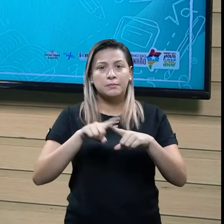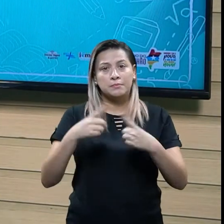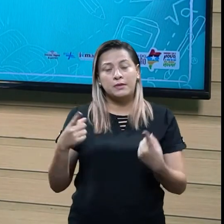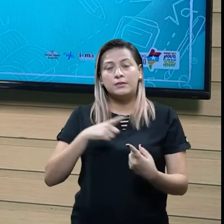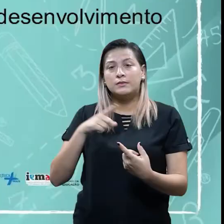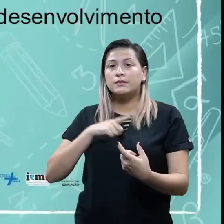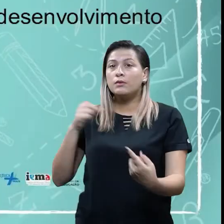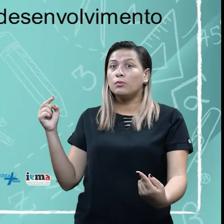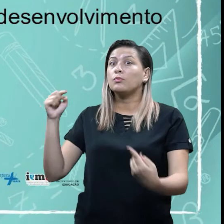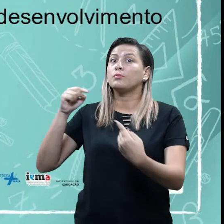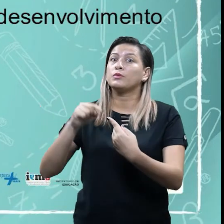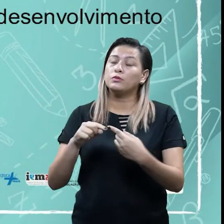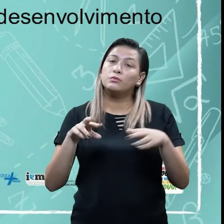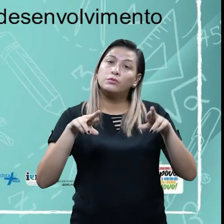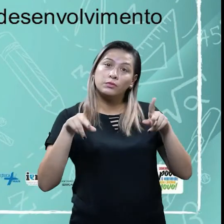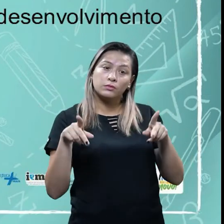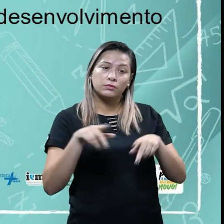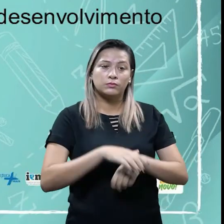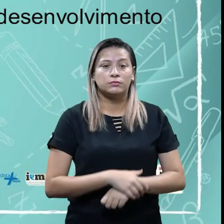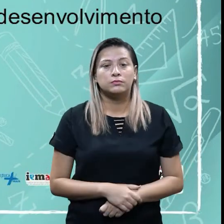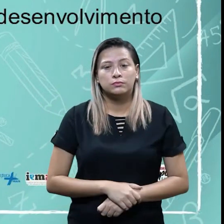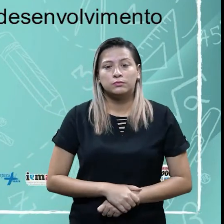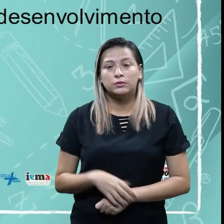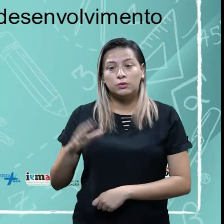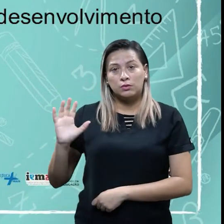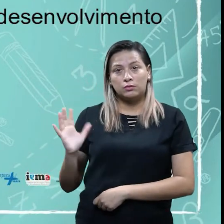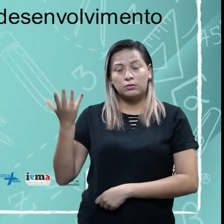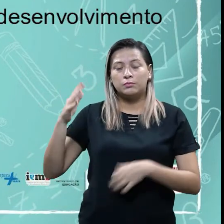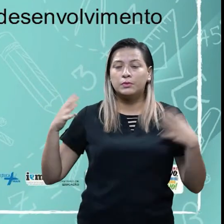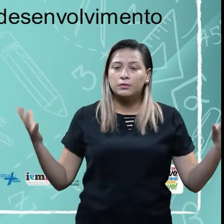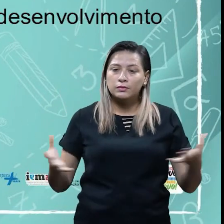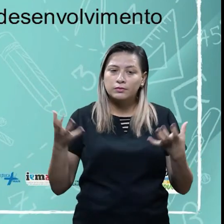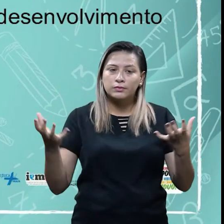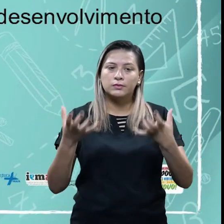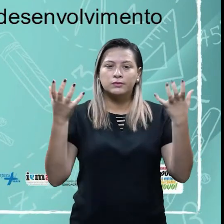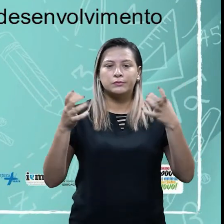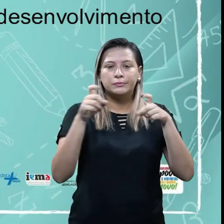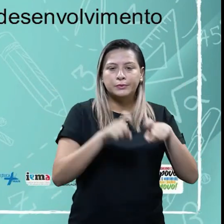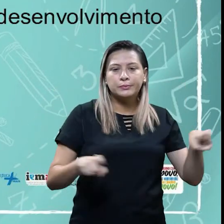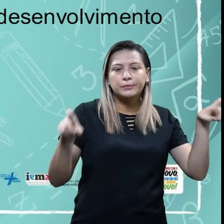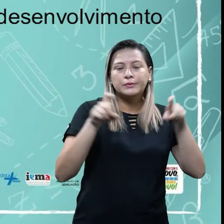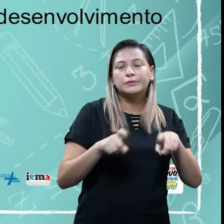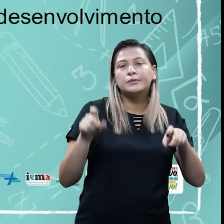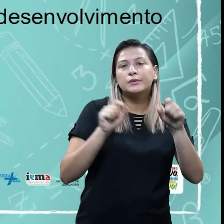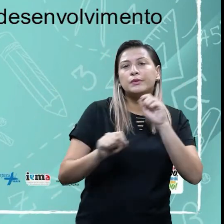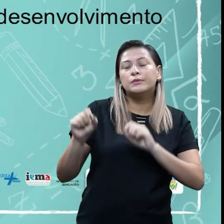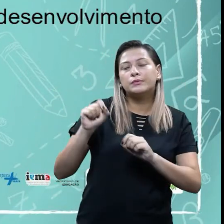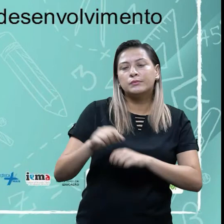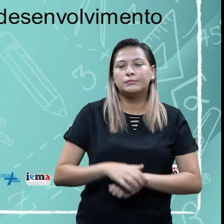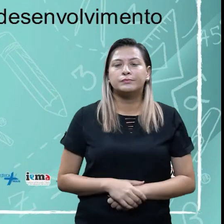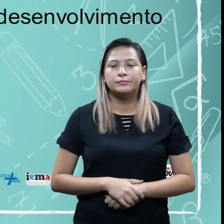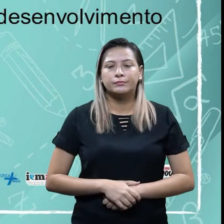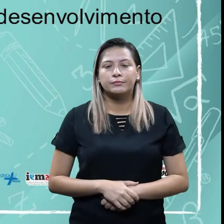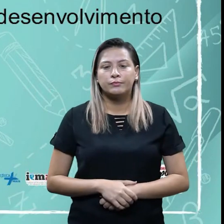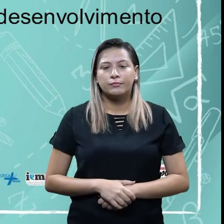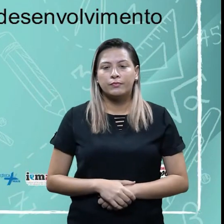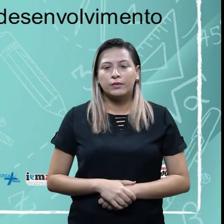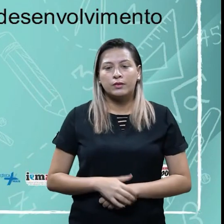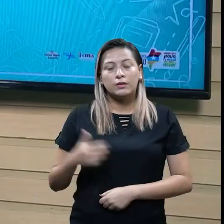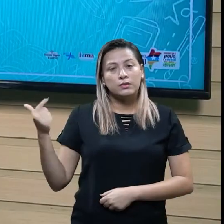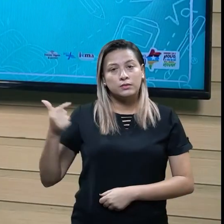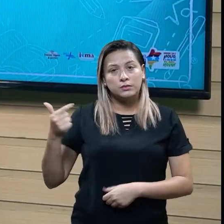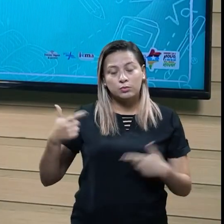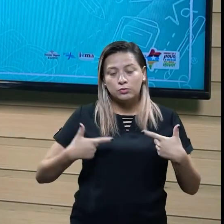outro fim. O grande acontecimento que impulsionou o desenvolvimento da computação foi a Segunda Guerra